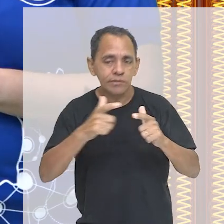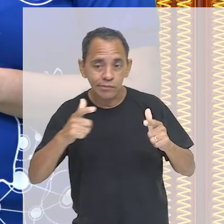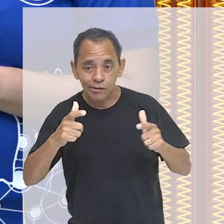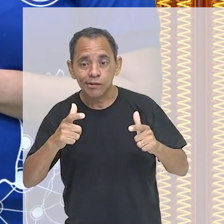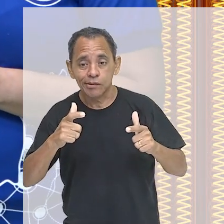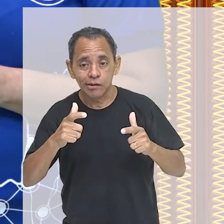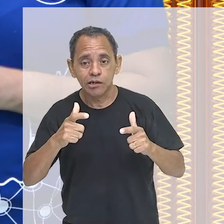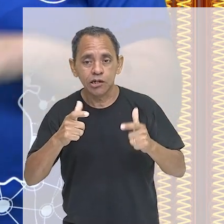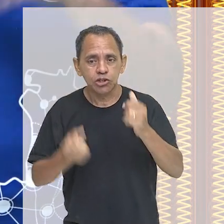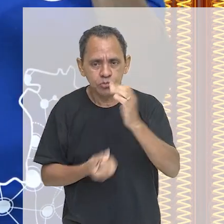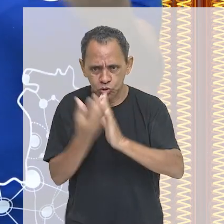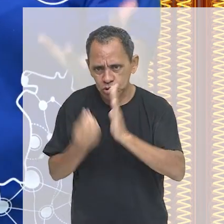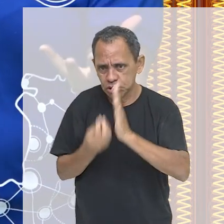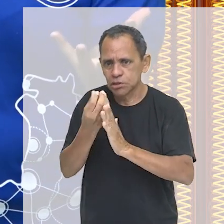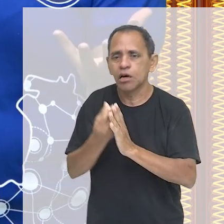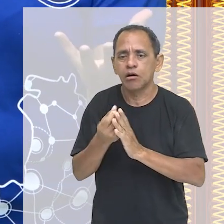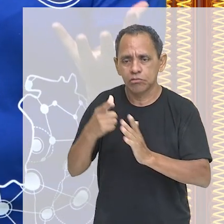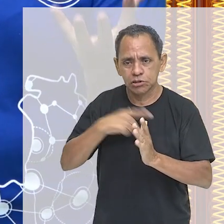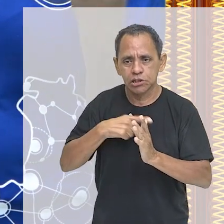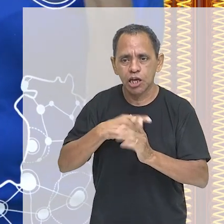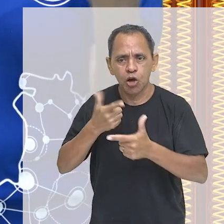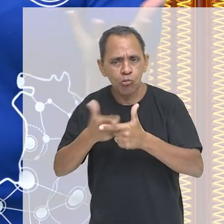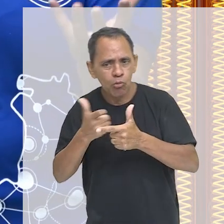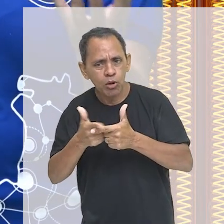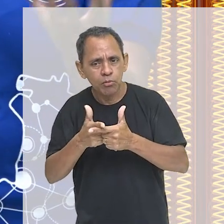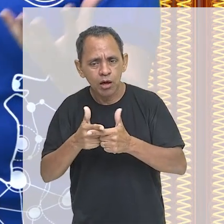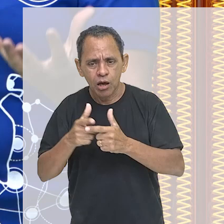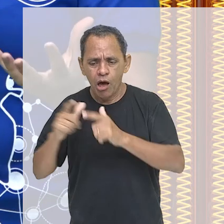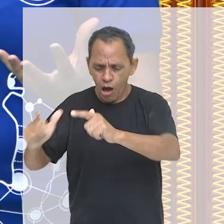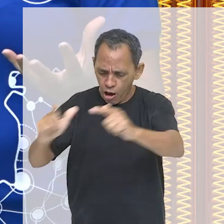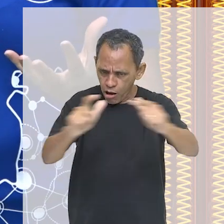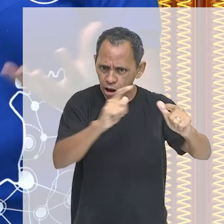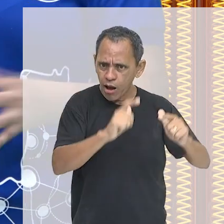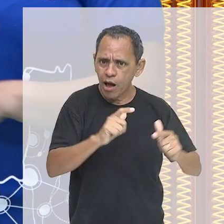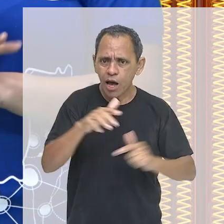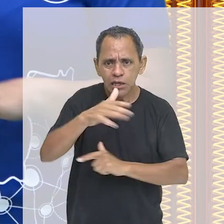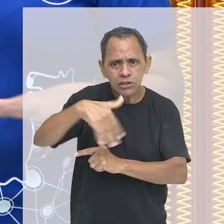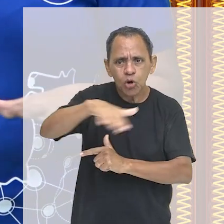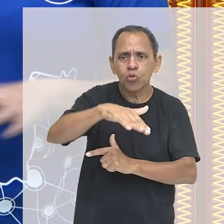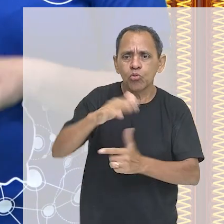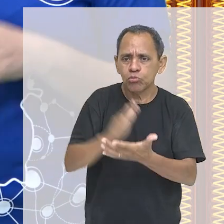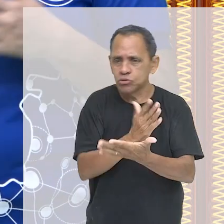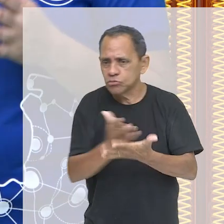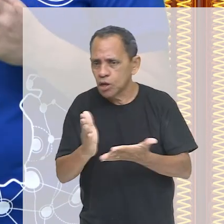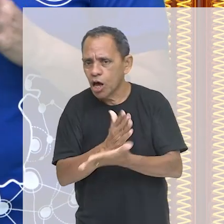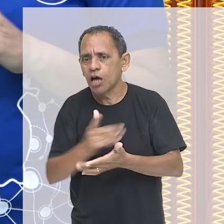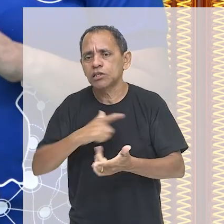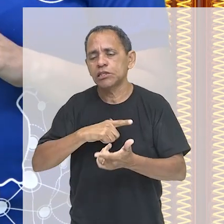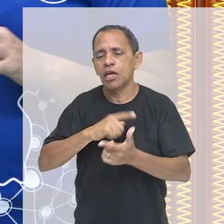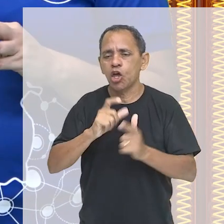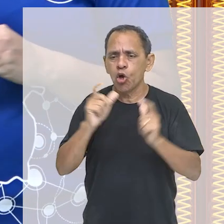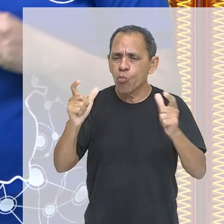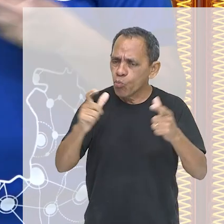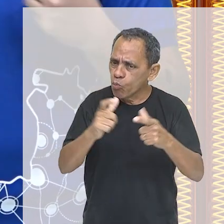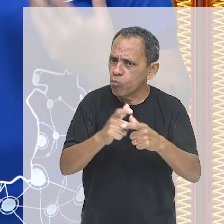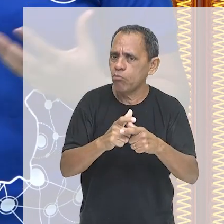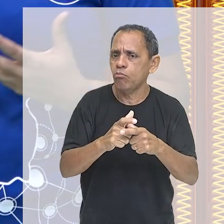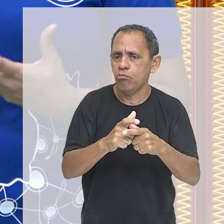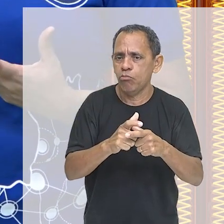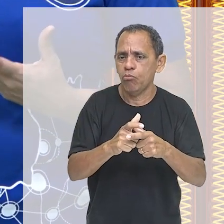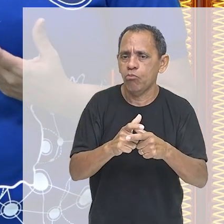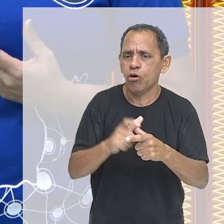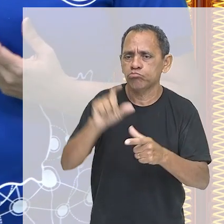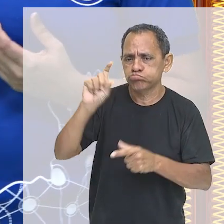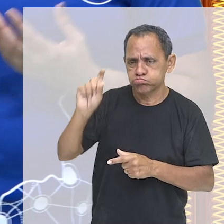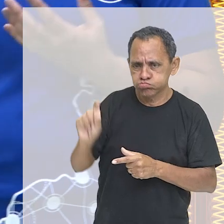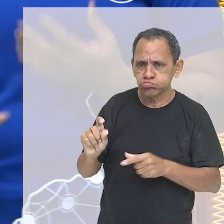da distribuição, né? Enquanto algumas áreas têm grande quantidade, outras tem pouquíssimo ou às vezes até nada, então as pessoas